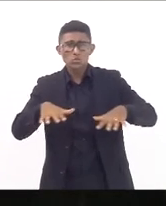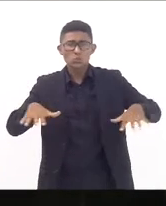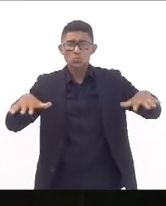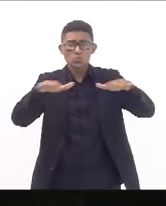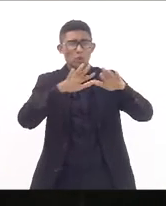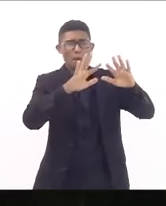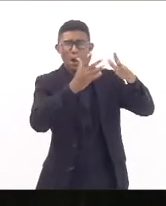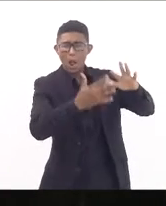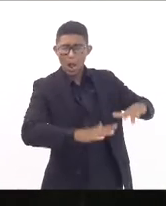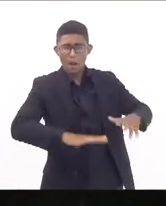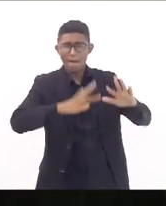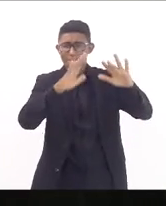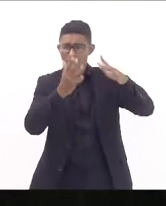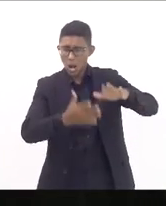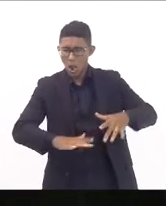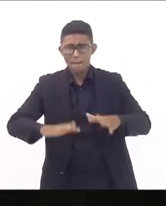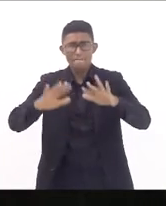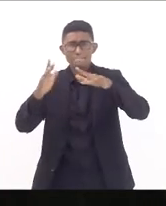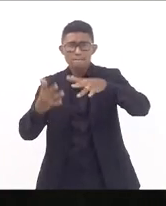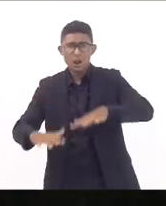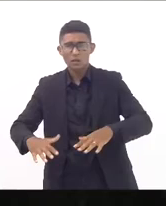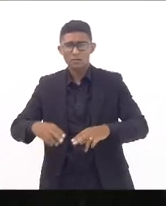Voltar como?